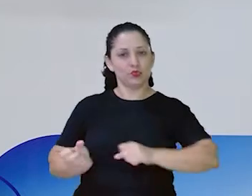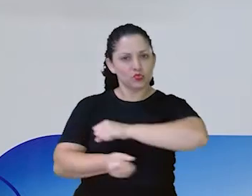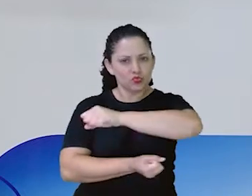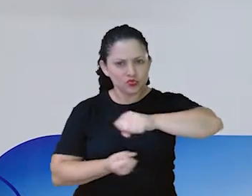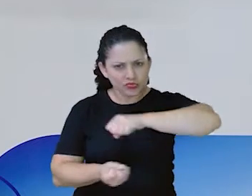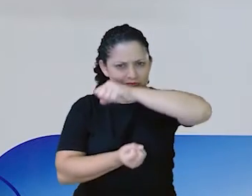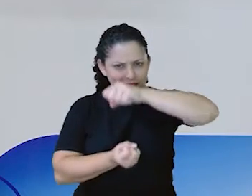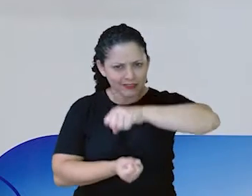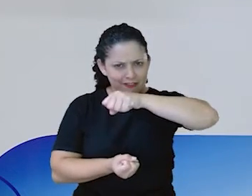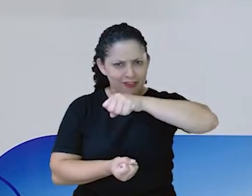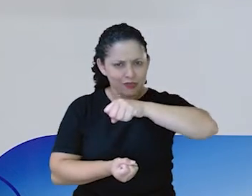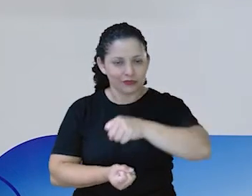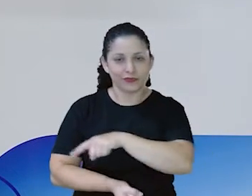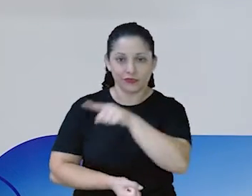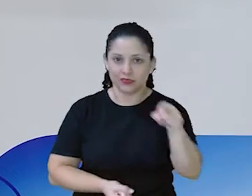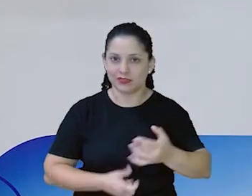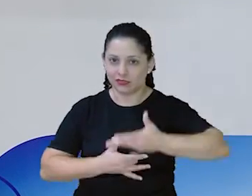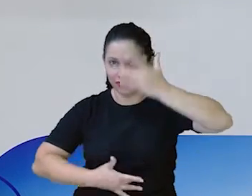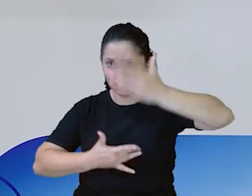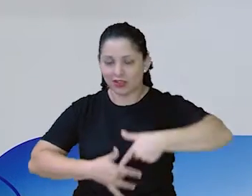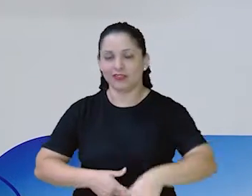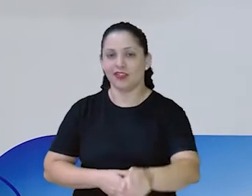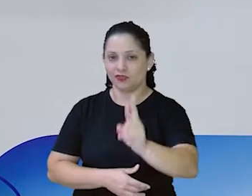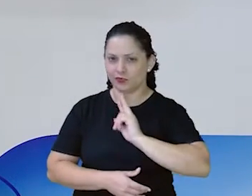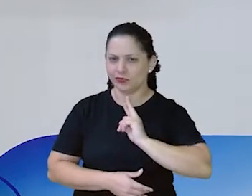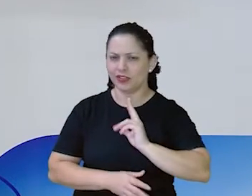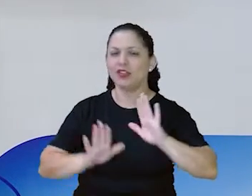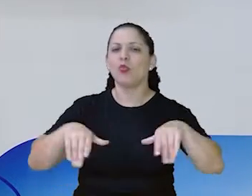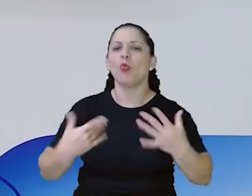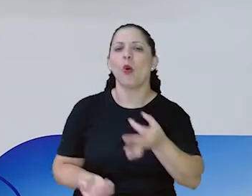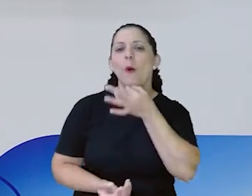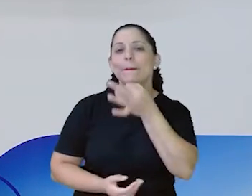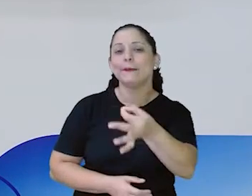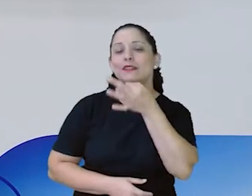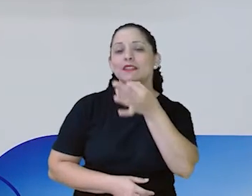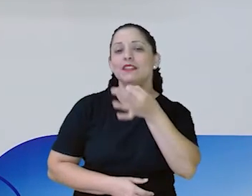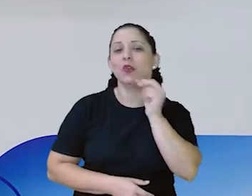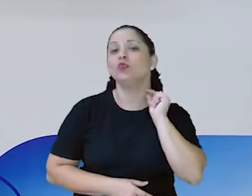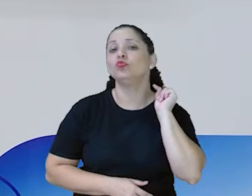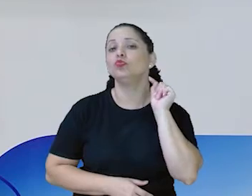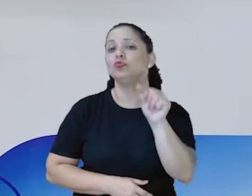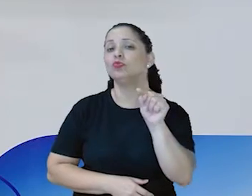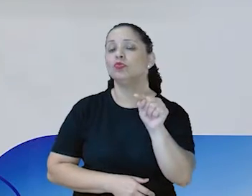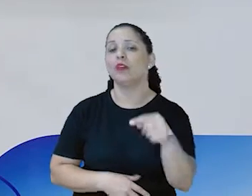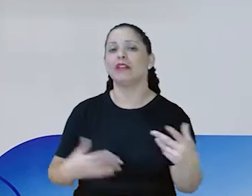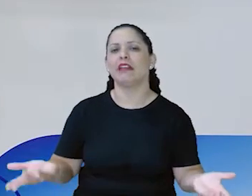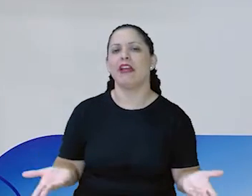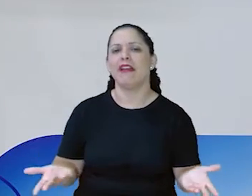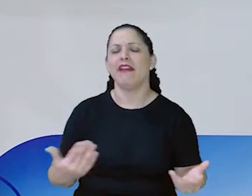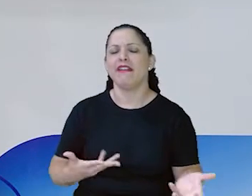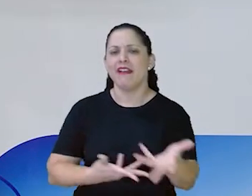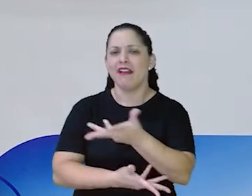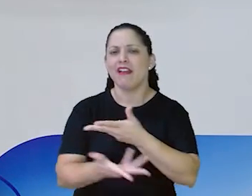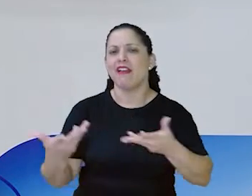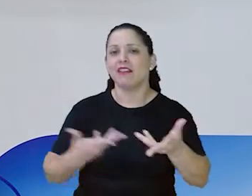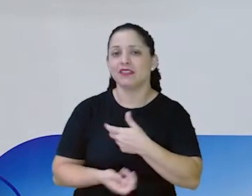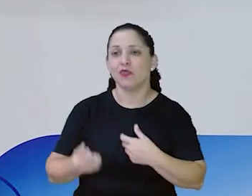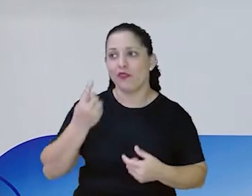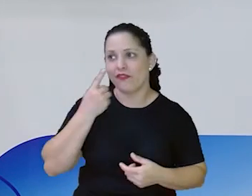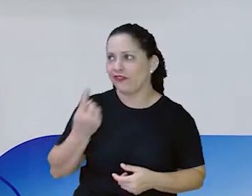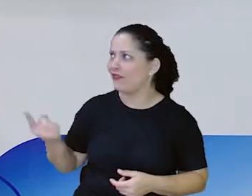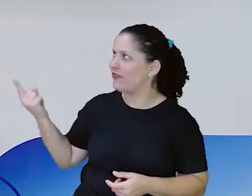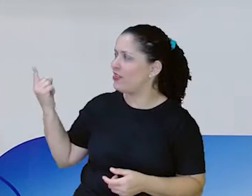essa aula vai colocar no chat para a gente. Qual a sua opinião com relação às imagens a